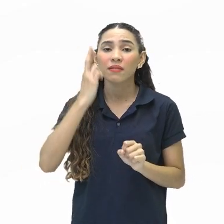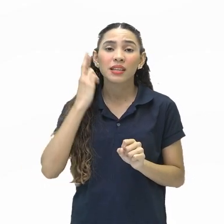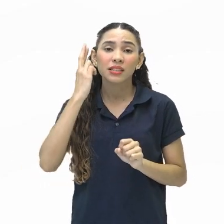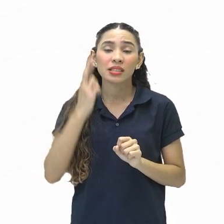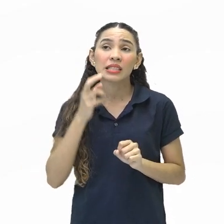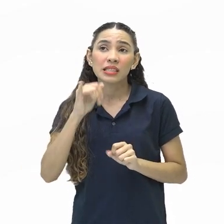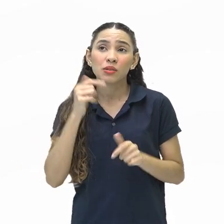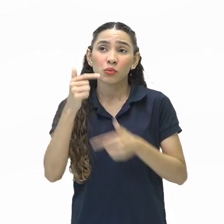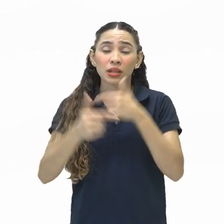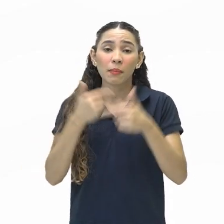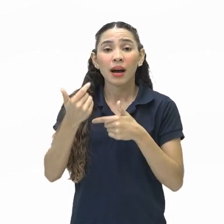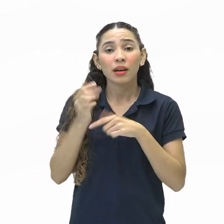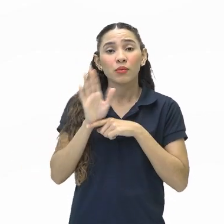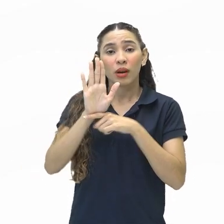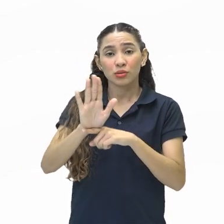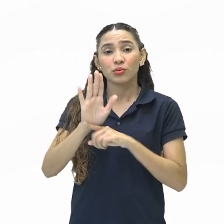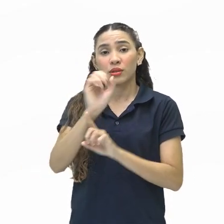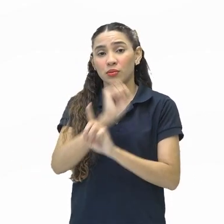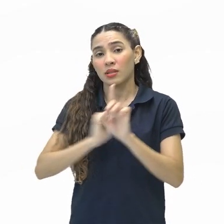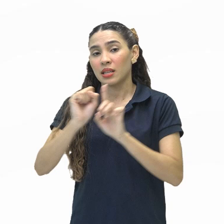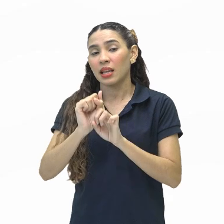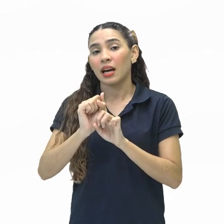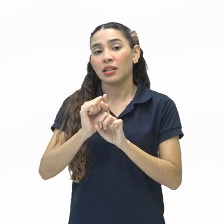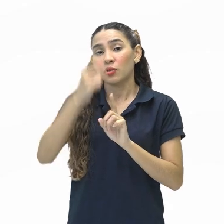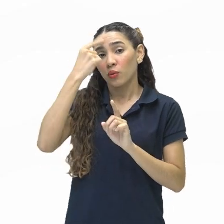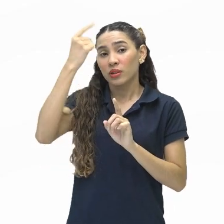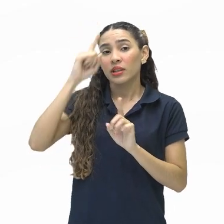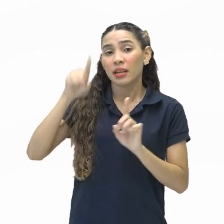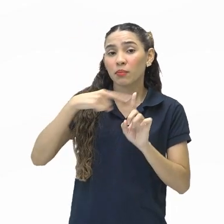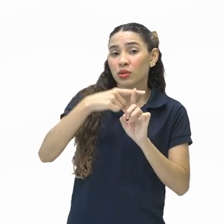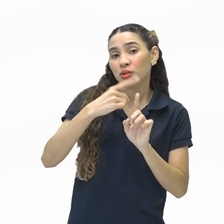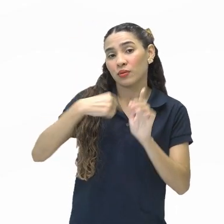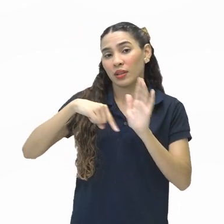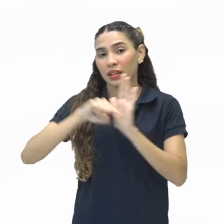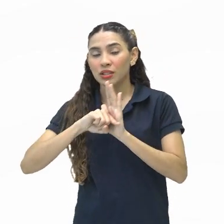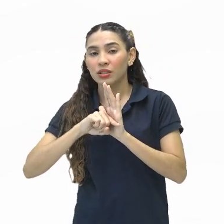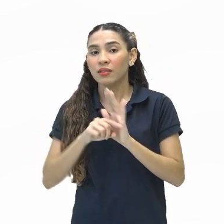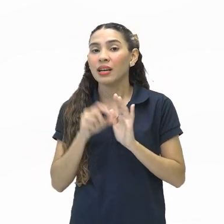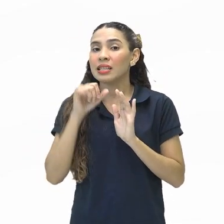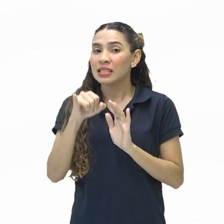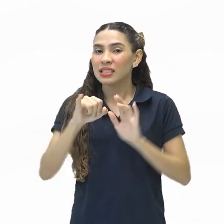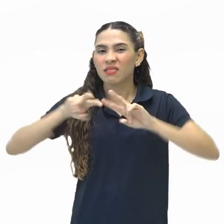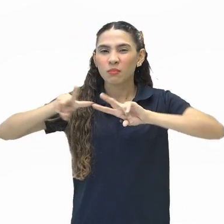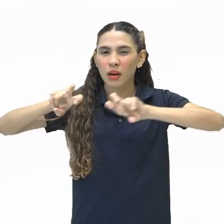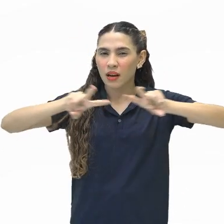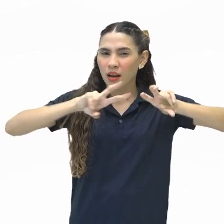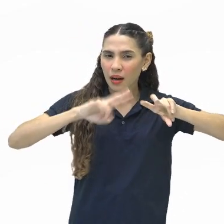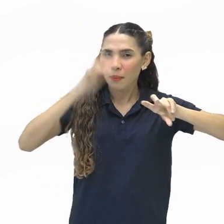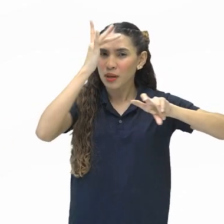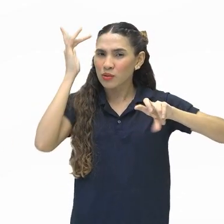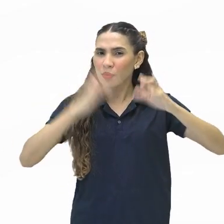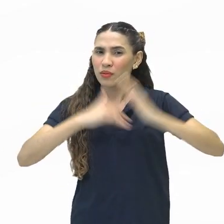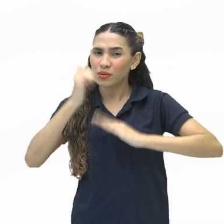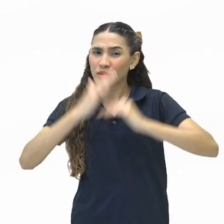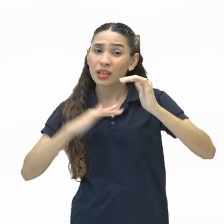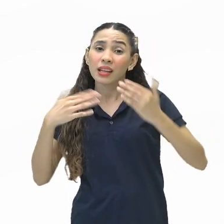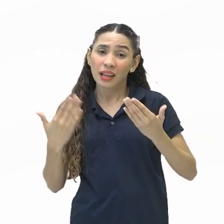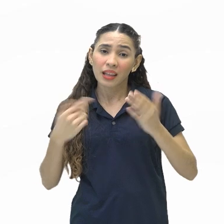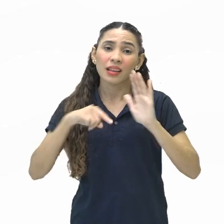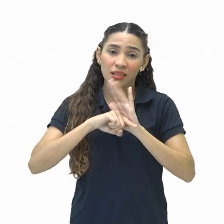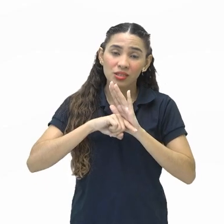se o trabalho contribui para a sociedade de forma positiva ou negativa. Se ela está explorando o trabalhador, ela é